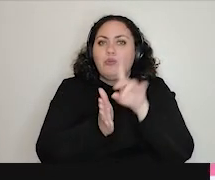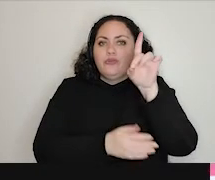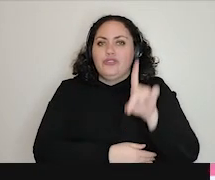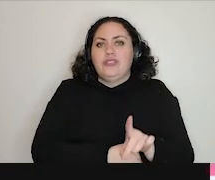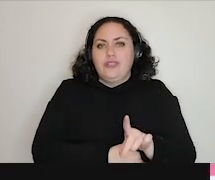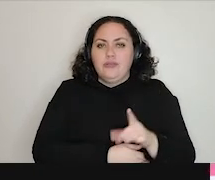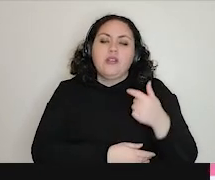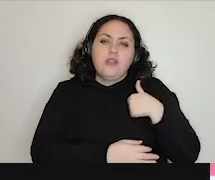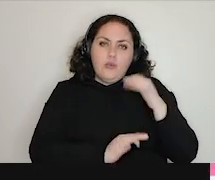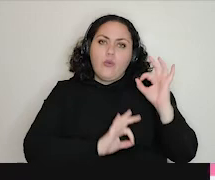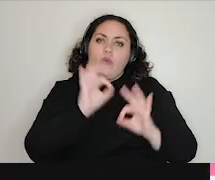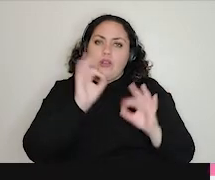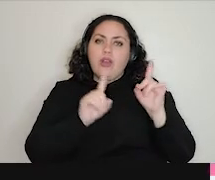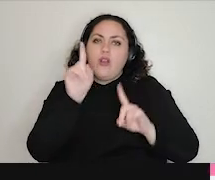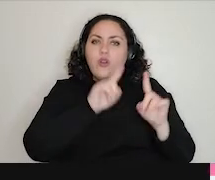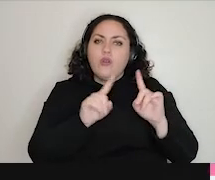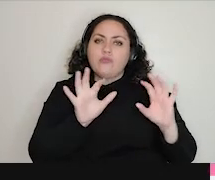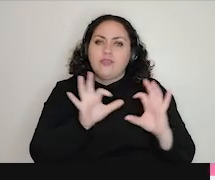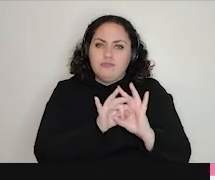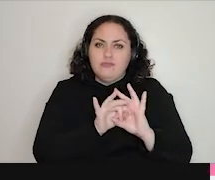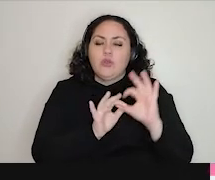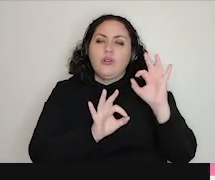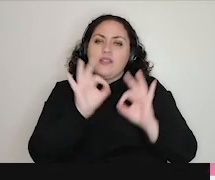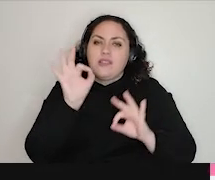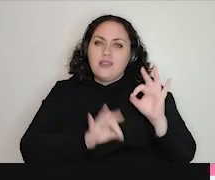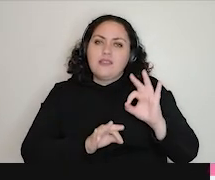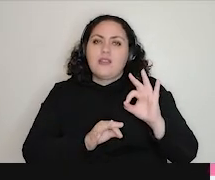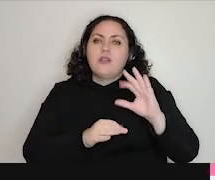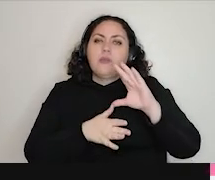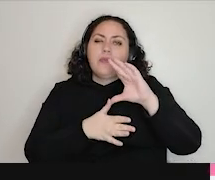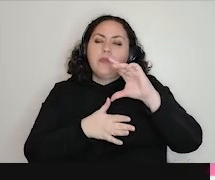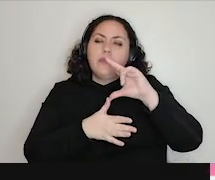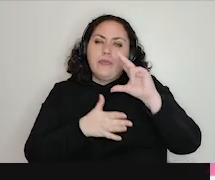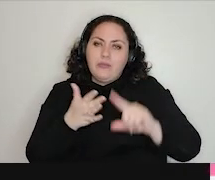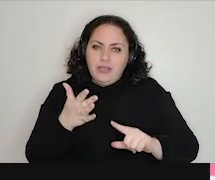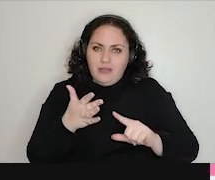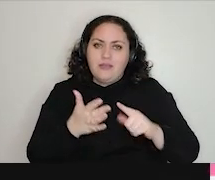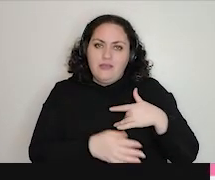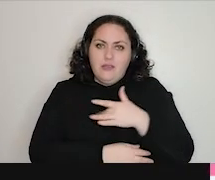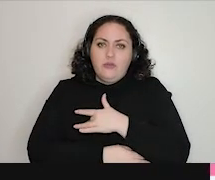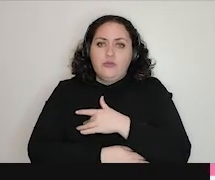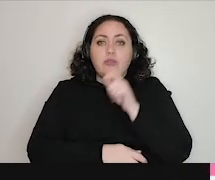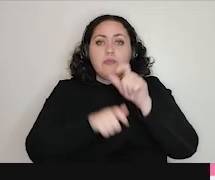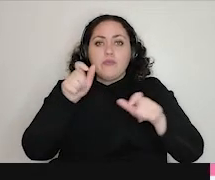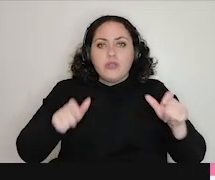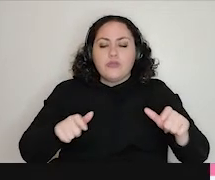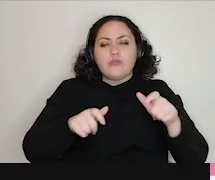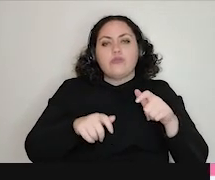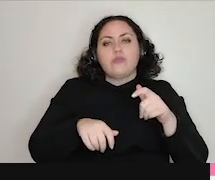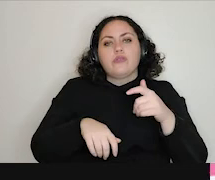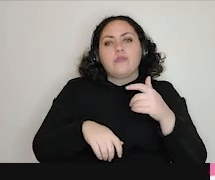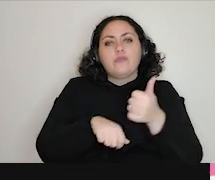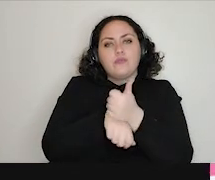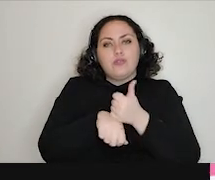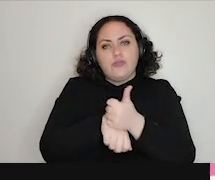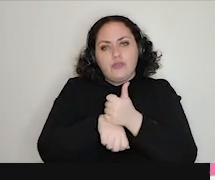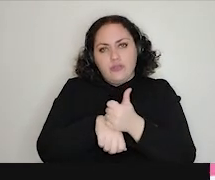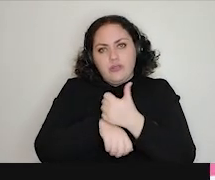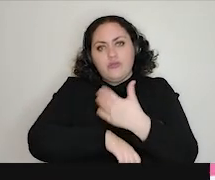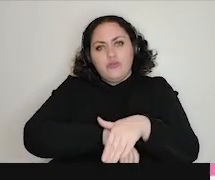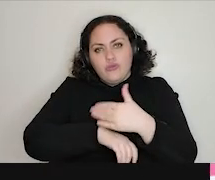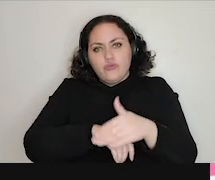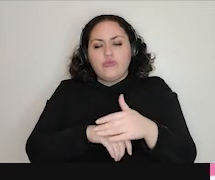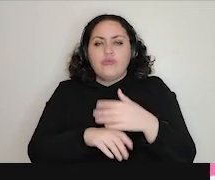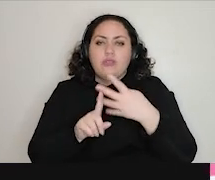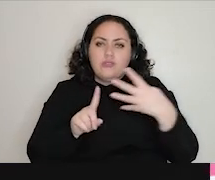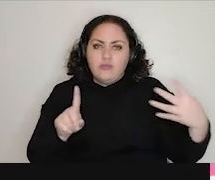Né? Eu faço algumas ações com a OPAS, Organização Pan-Americana de Saúde, com pessoas em situação de rua, profissionais do sexo e pessoas LGBT,